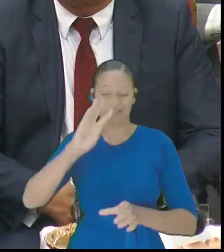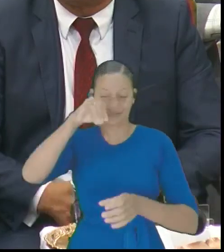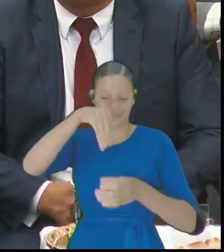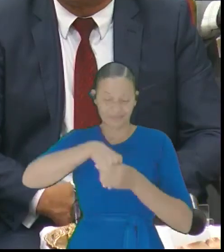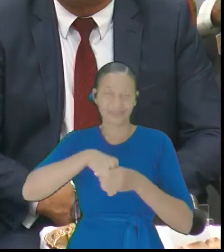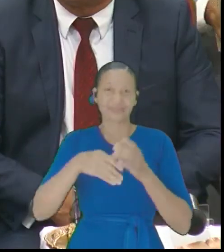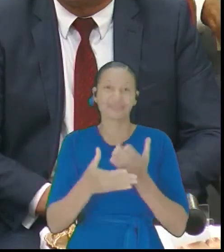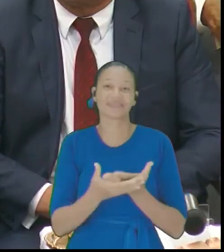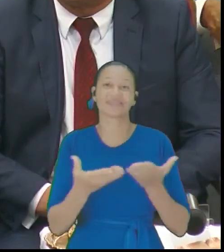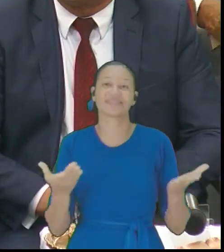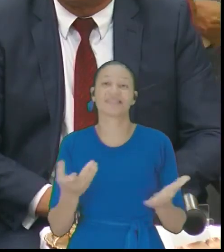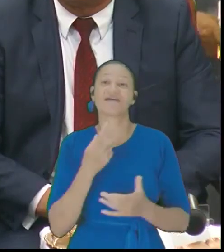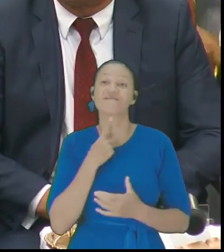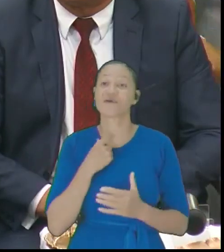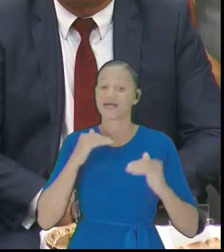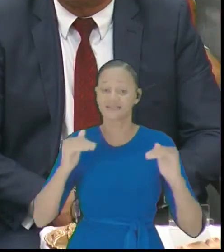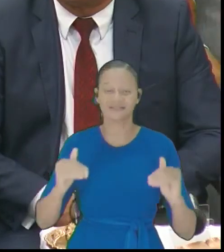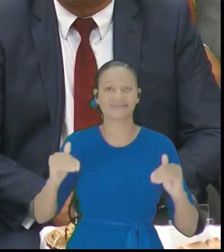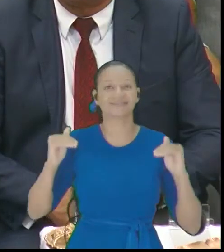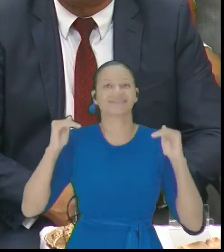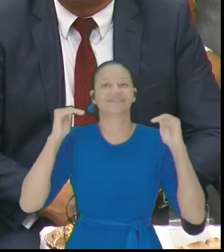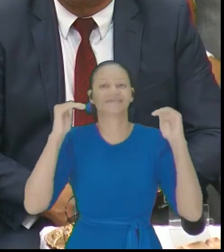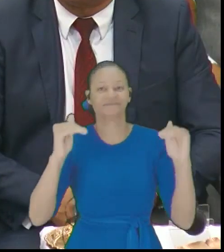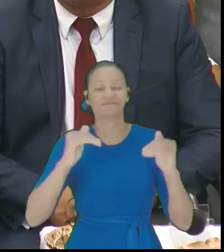da vontade soberana.